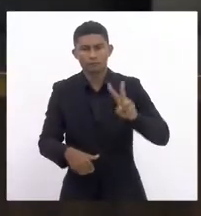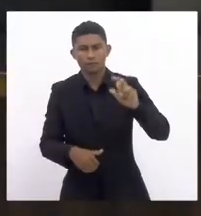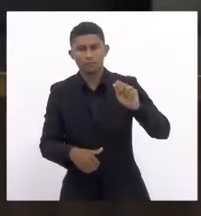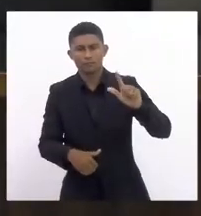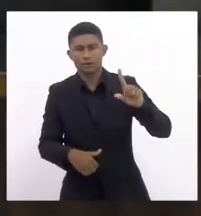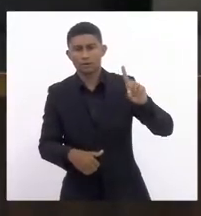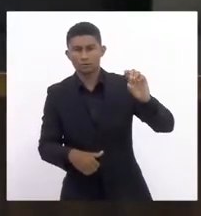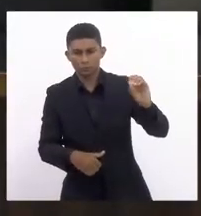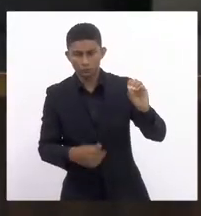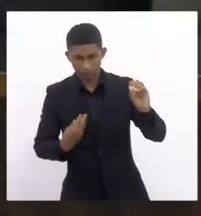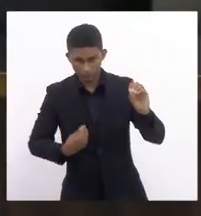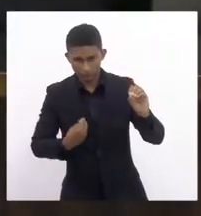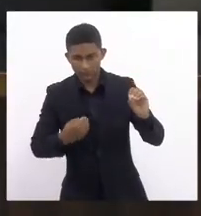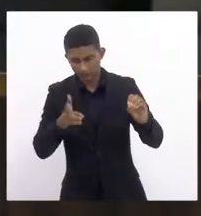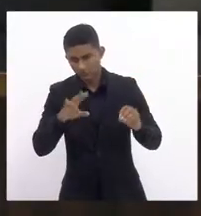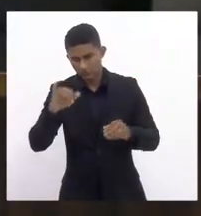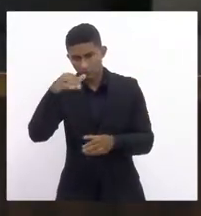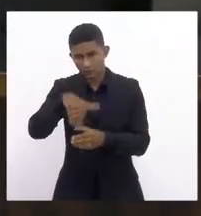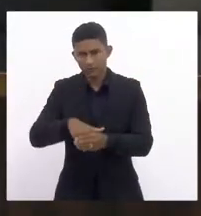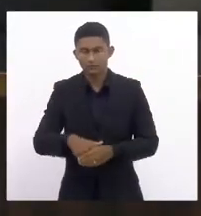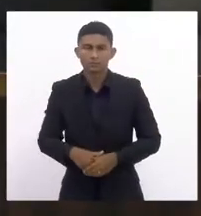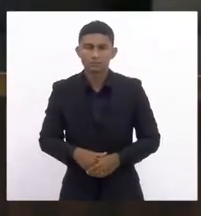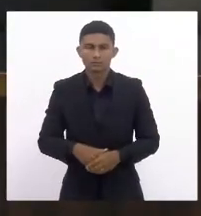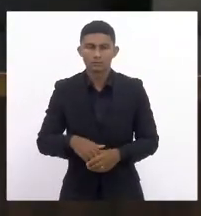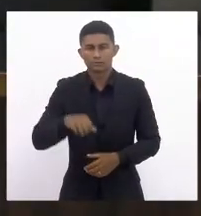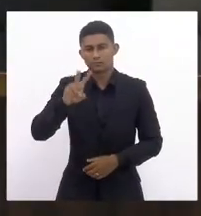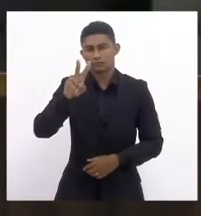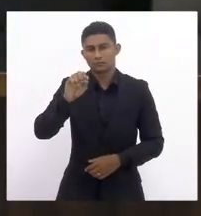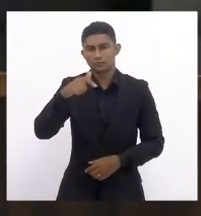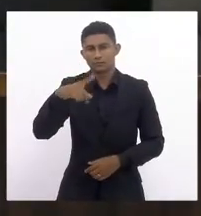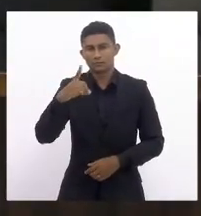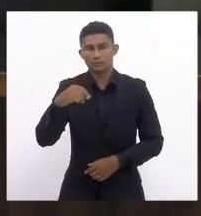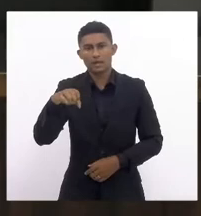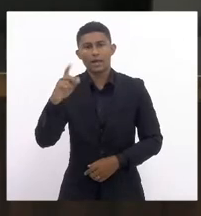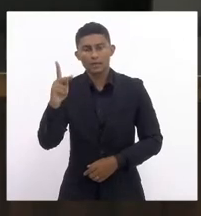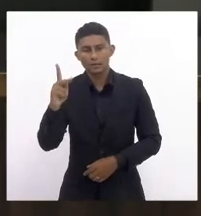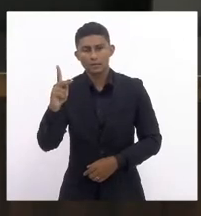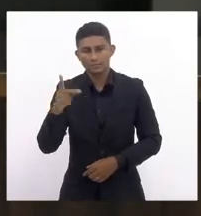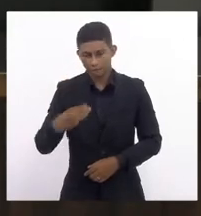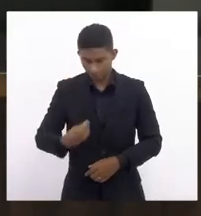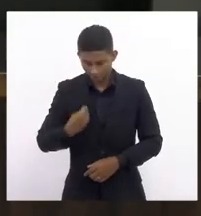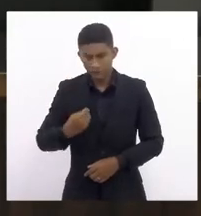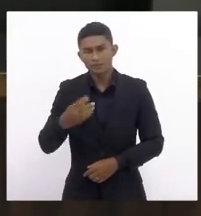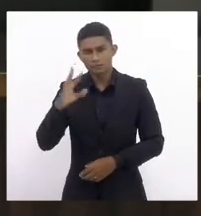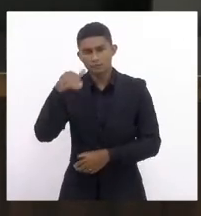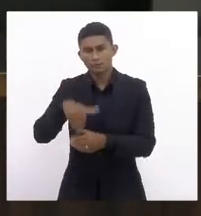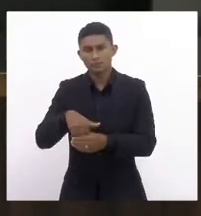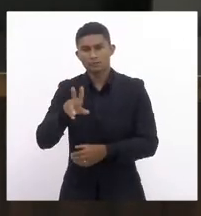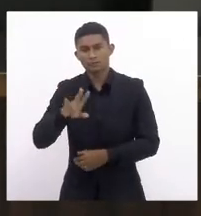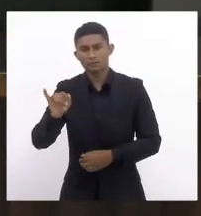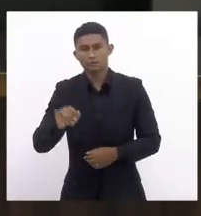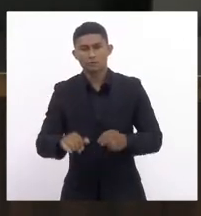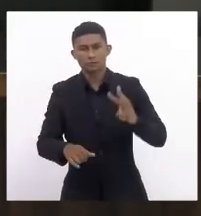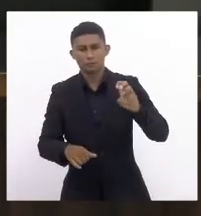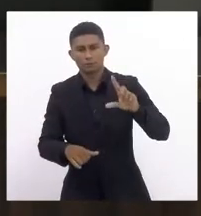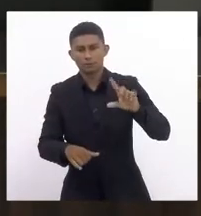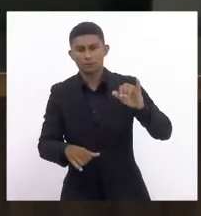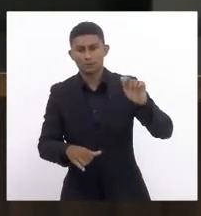Ceasa, presente, vai votar. Deputado Valdec Carneiro, presente, vai votar. Deputado Wellington